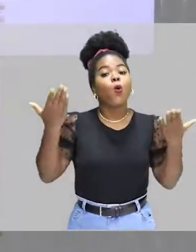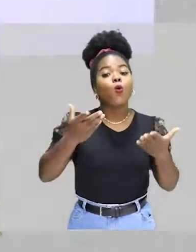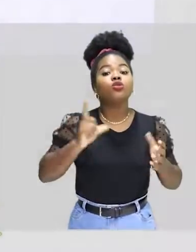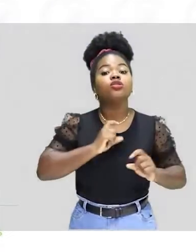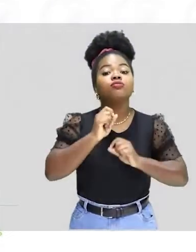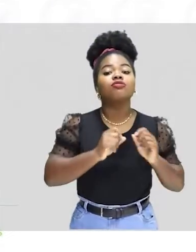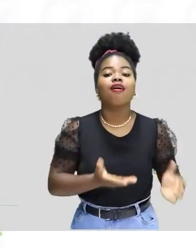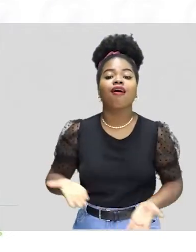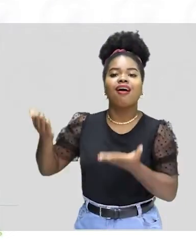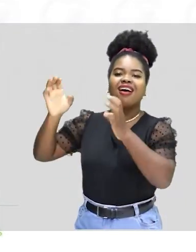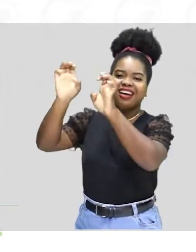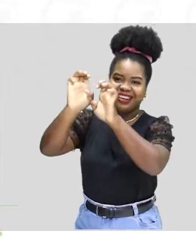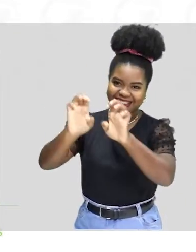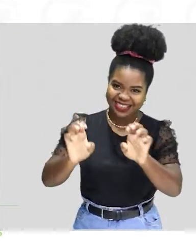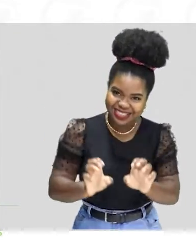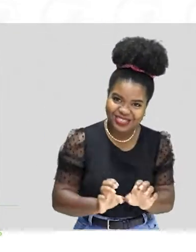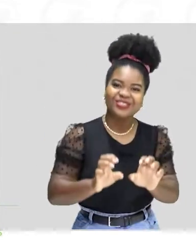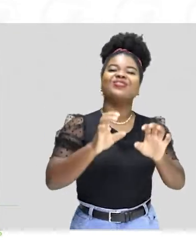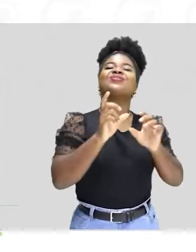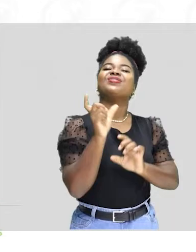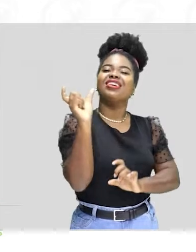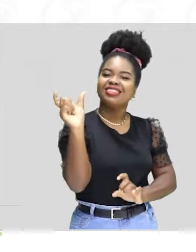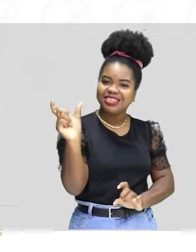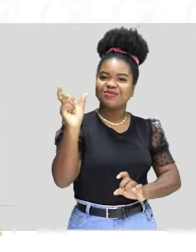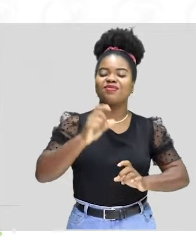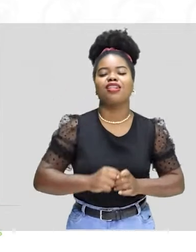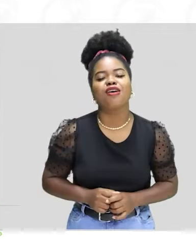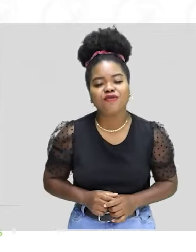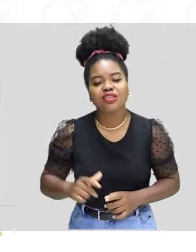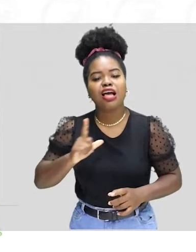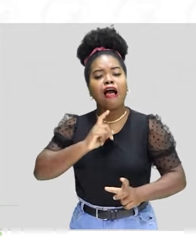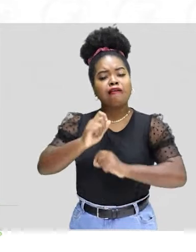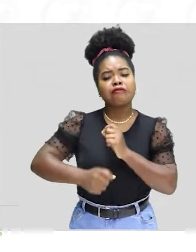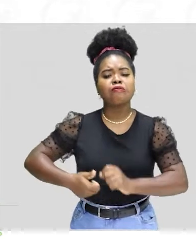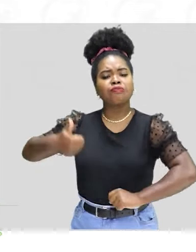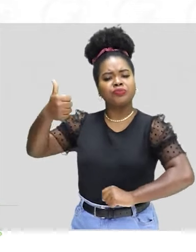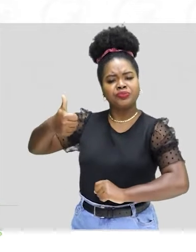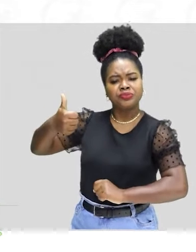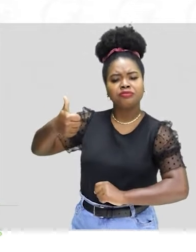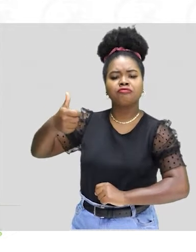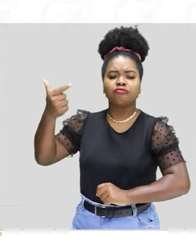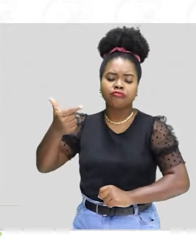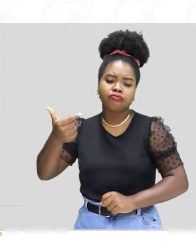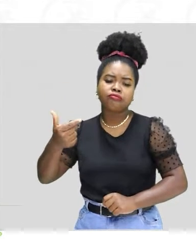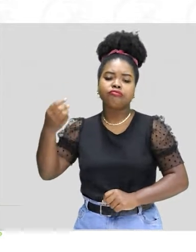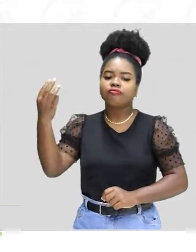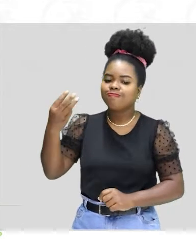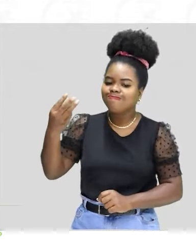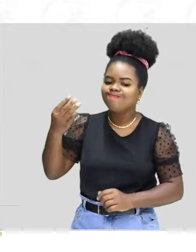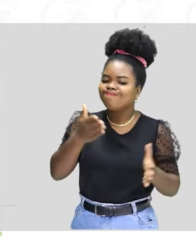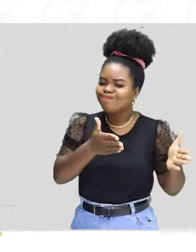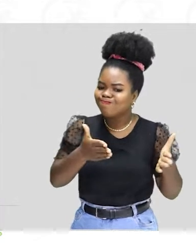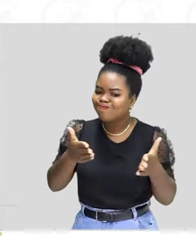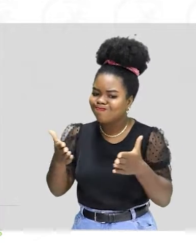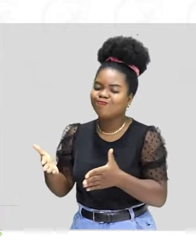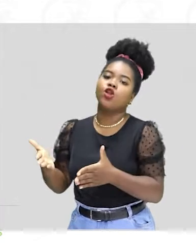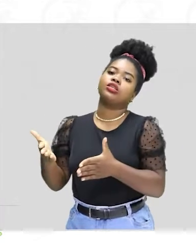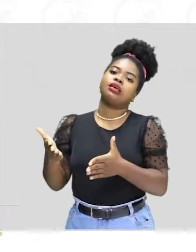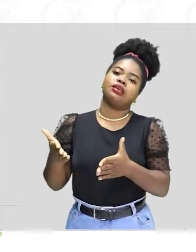a formação das palavras, bem como os afixos e os processos